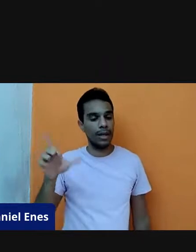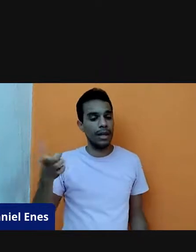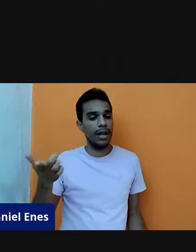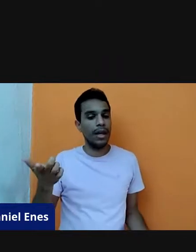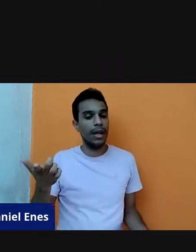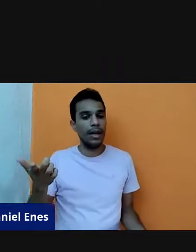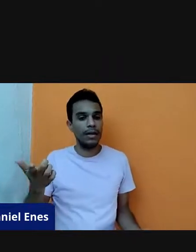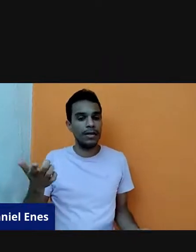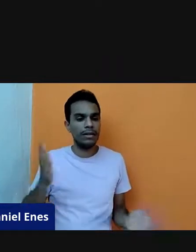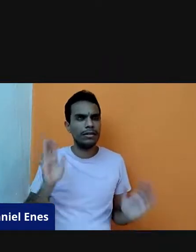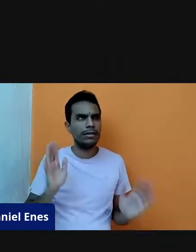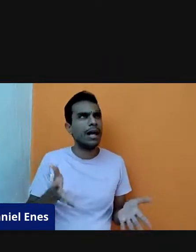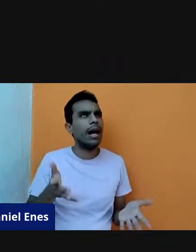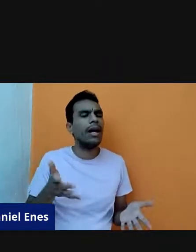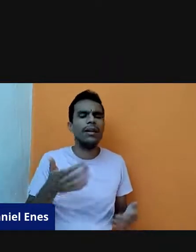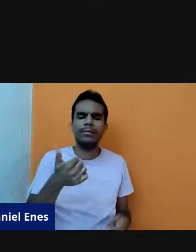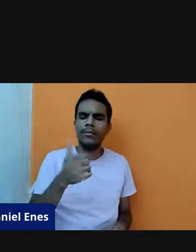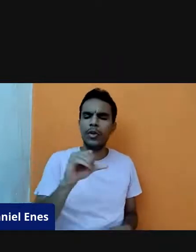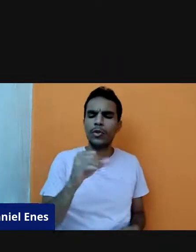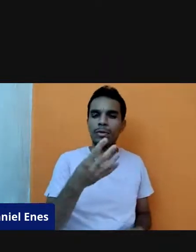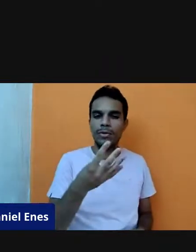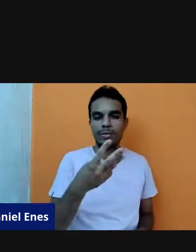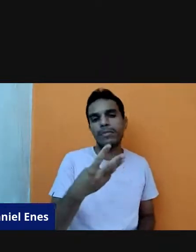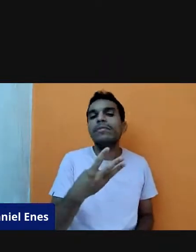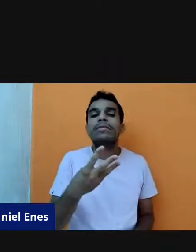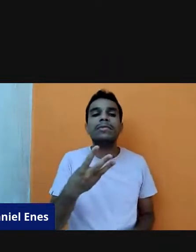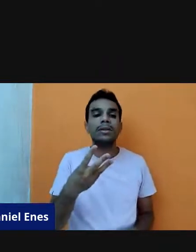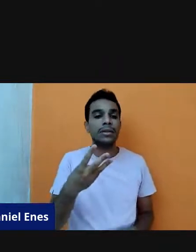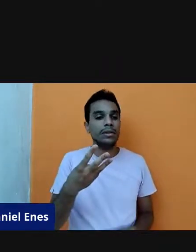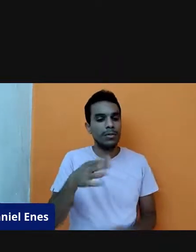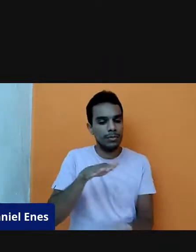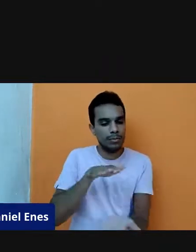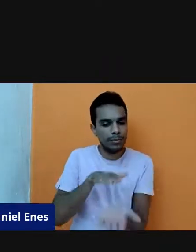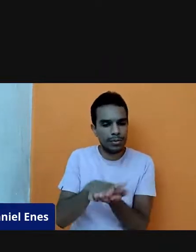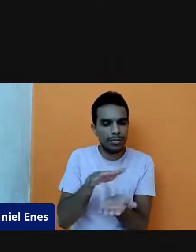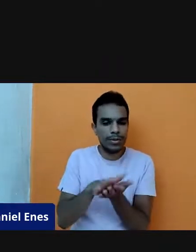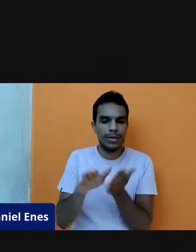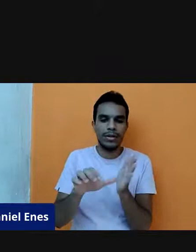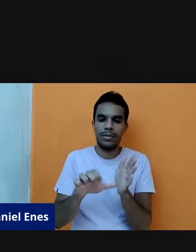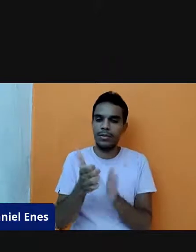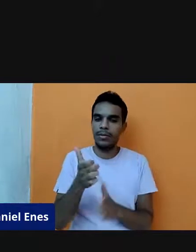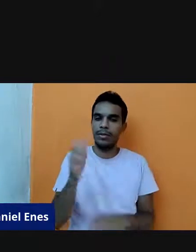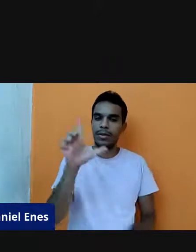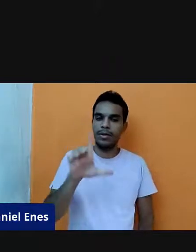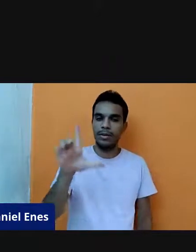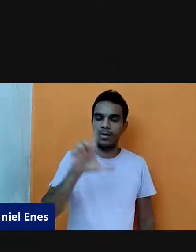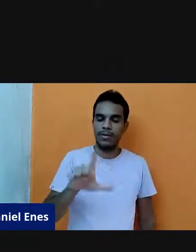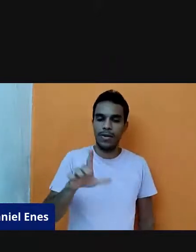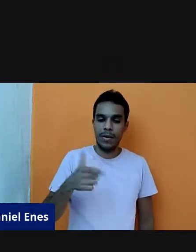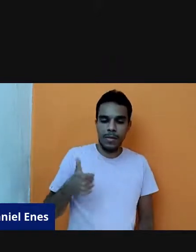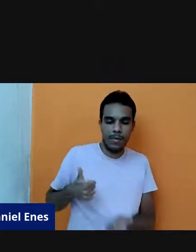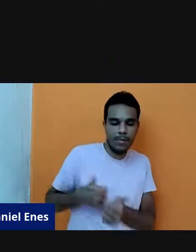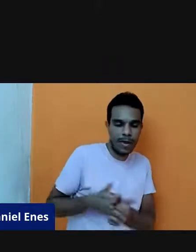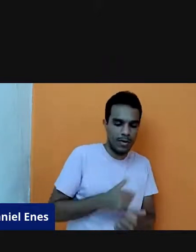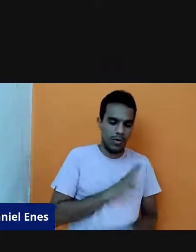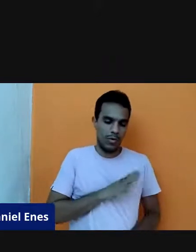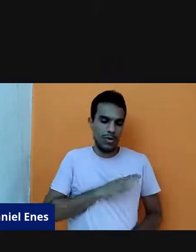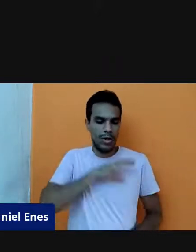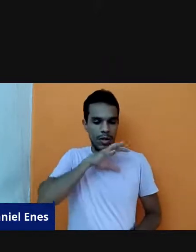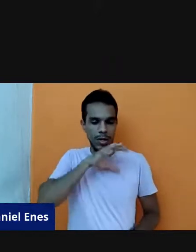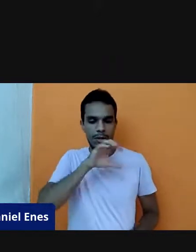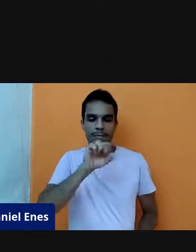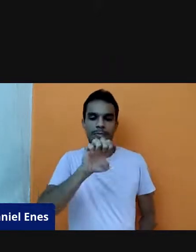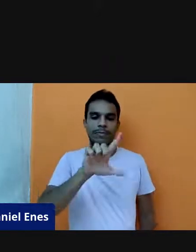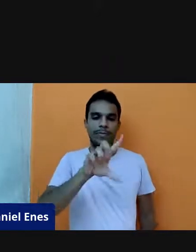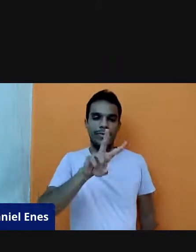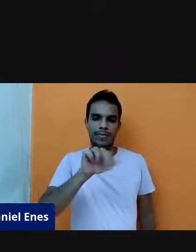despontando já em 1943, com a publicação do seu primeiro livro, Perto do Coração Selvagem. Foi citado pela Márcia,